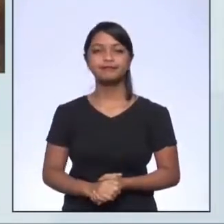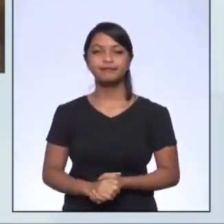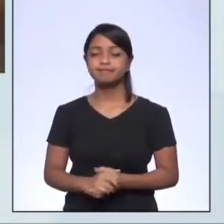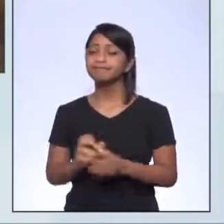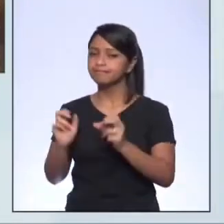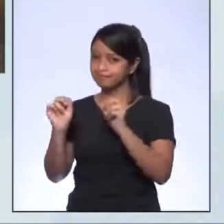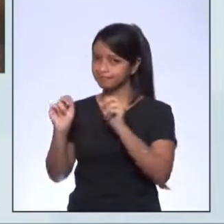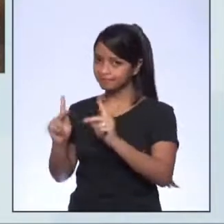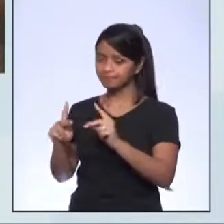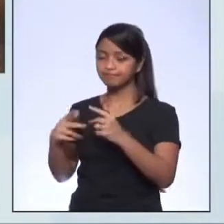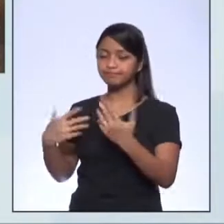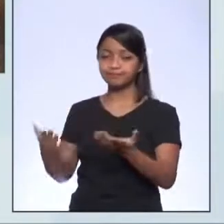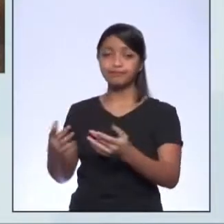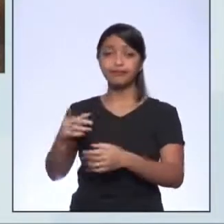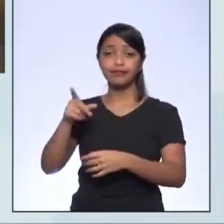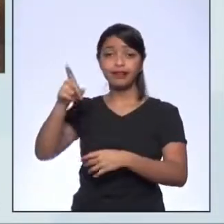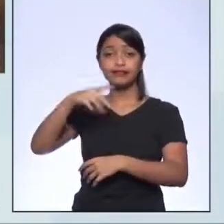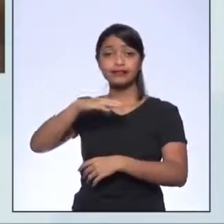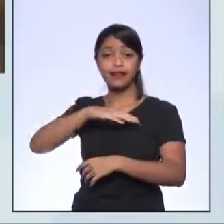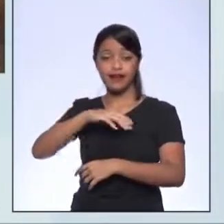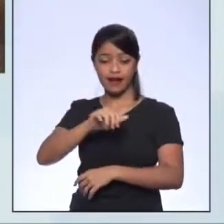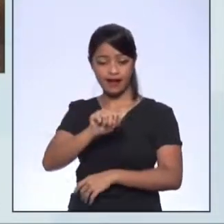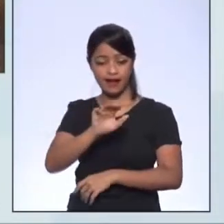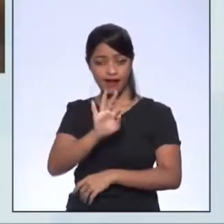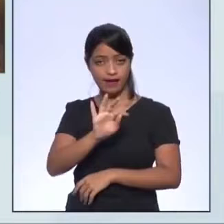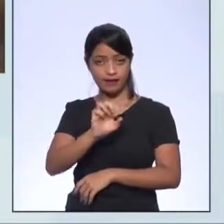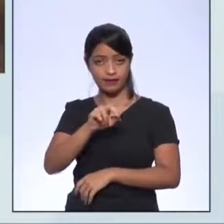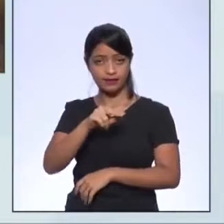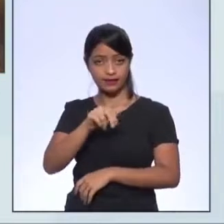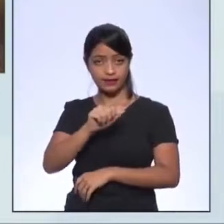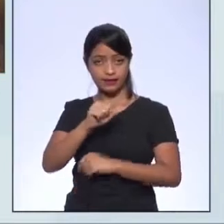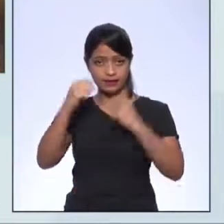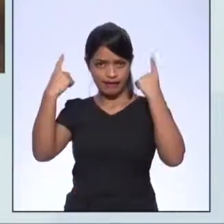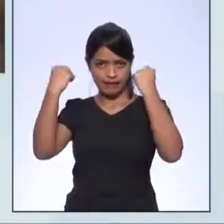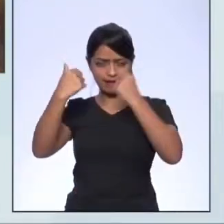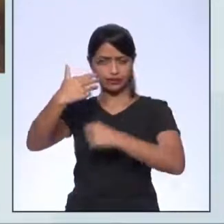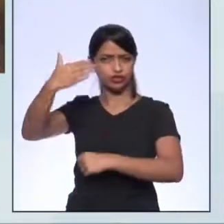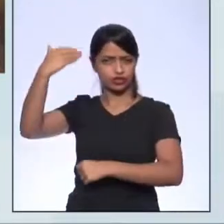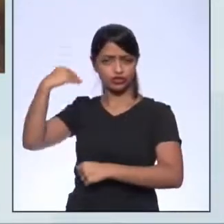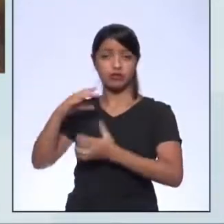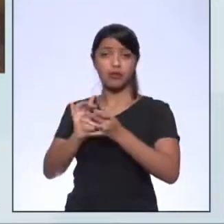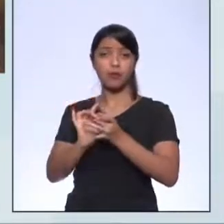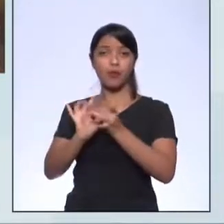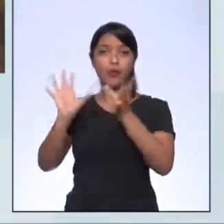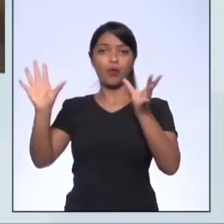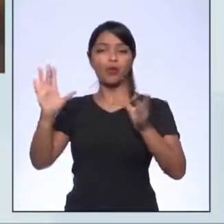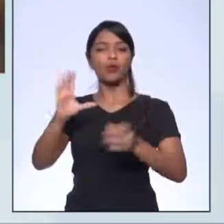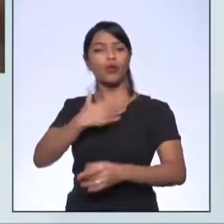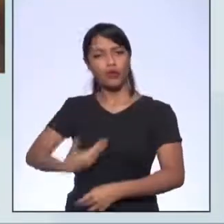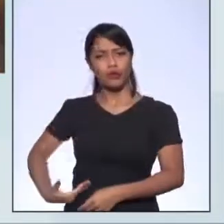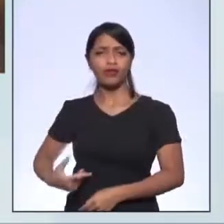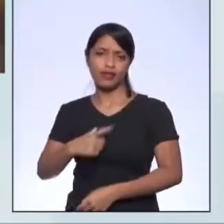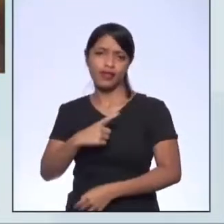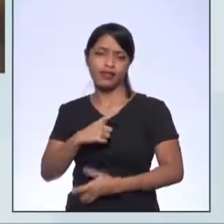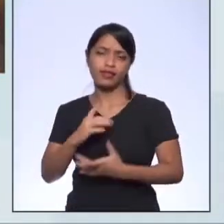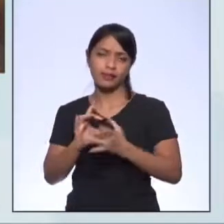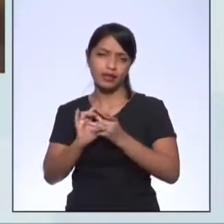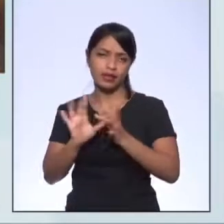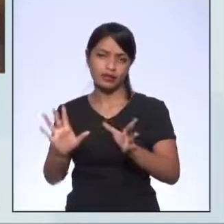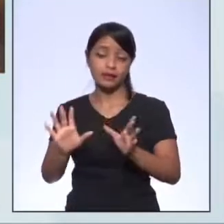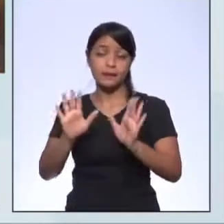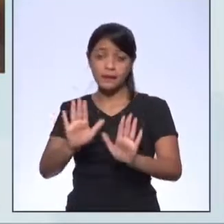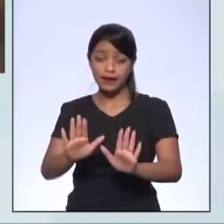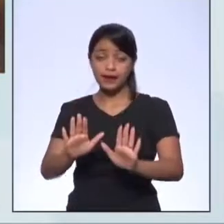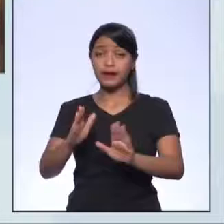nós temos a democracia, mas para participar da democracia, que é uma forma de governo onde muitas pessoas podem